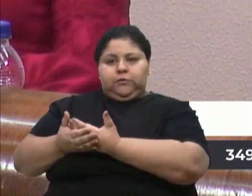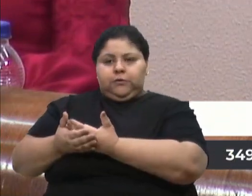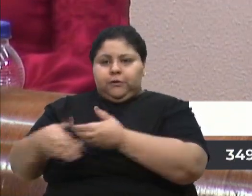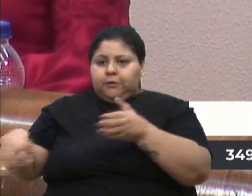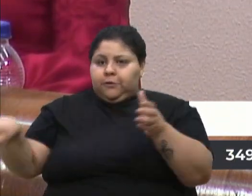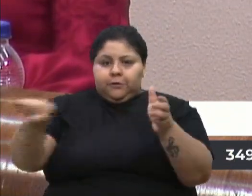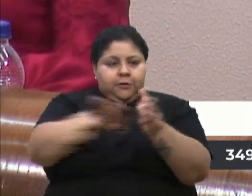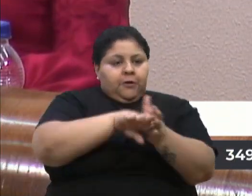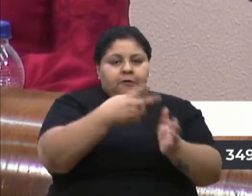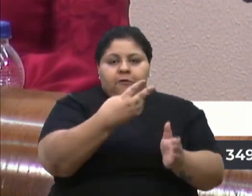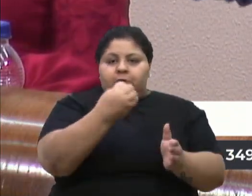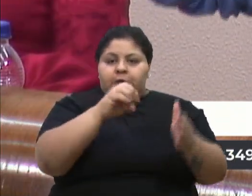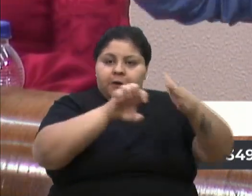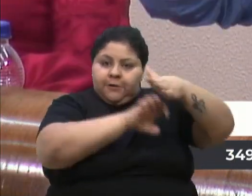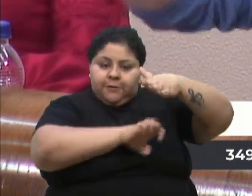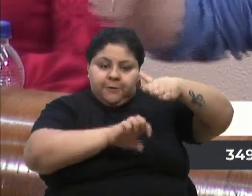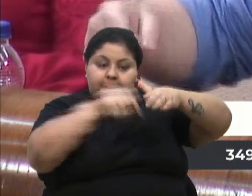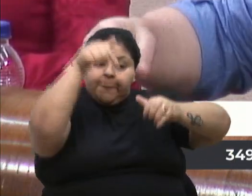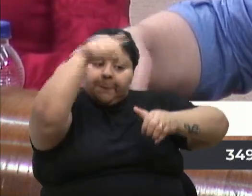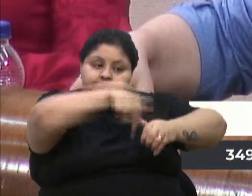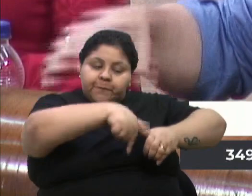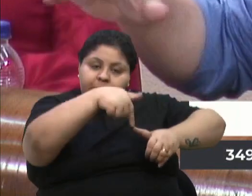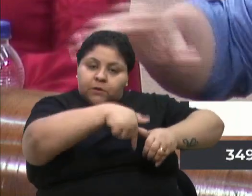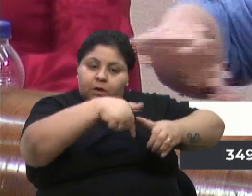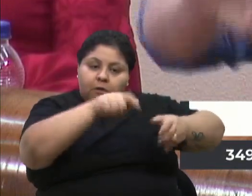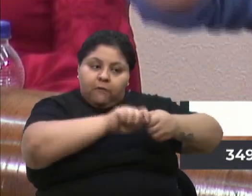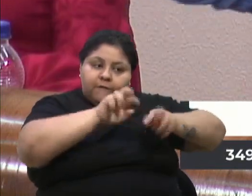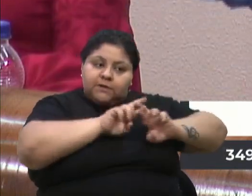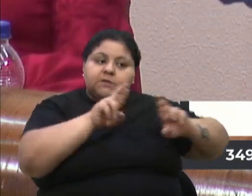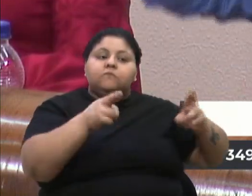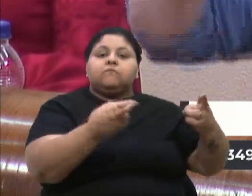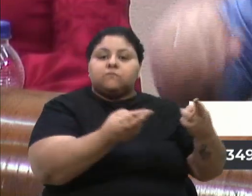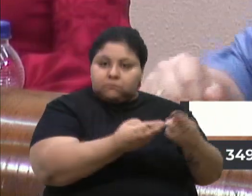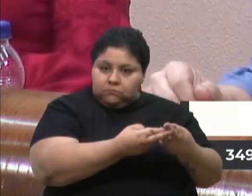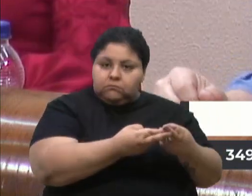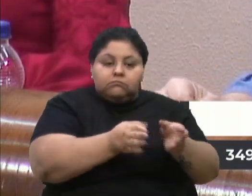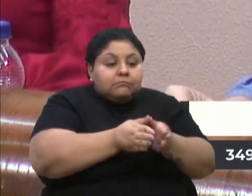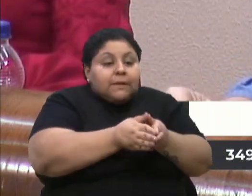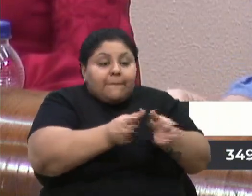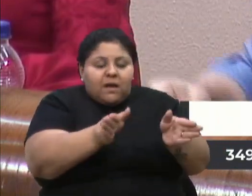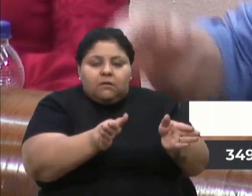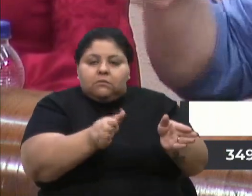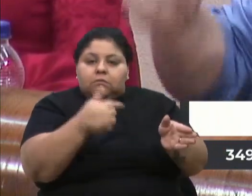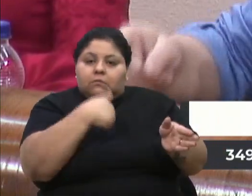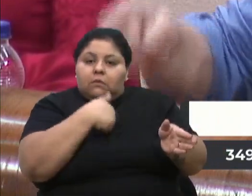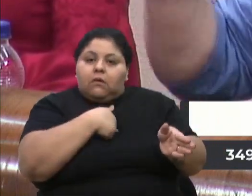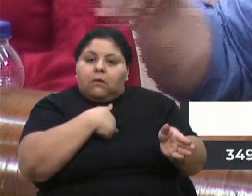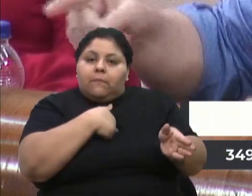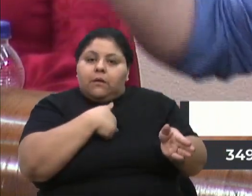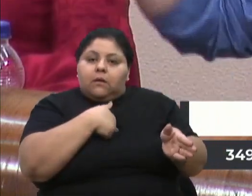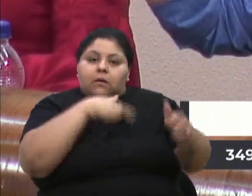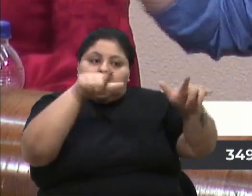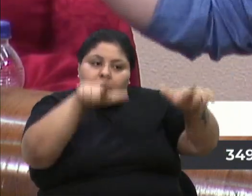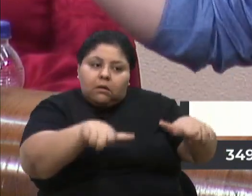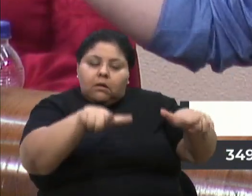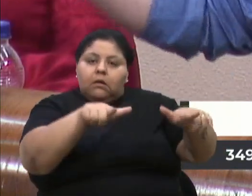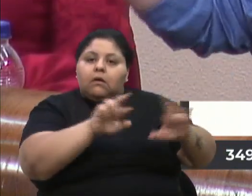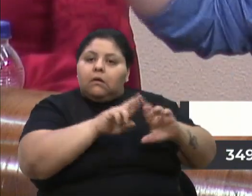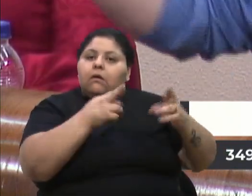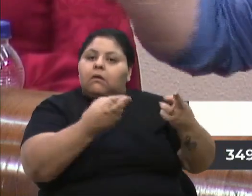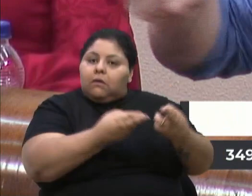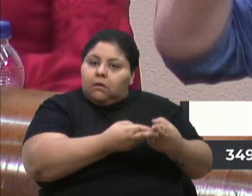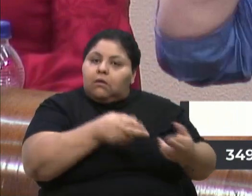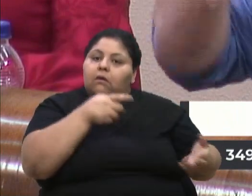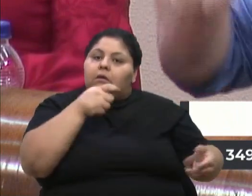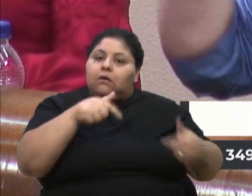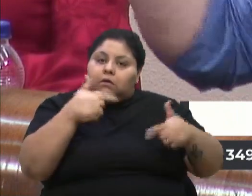20 empresas de funerária para fazer reunião comigo aqui, está aberto o meu gabinete à disposição. Mas vou trabalhar firme, juntamente, para